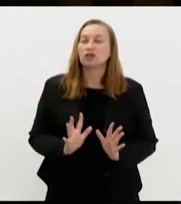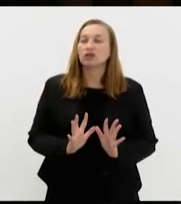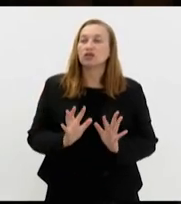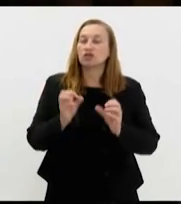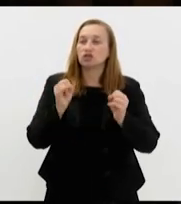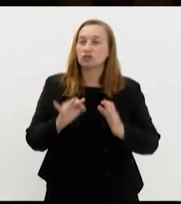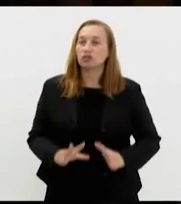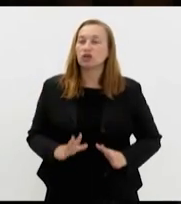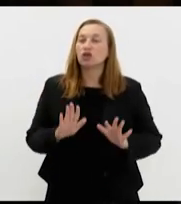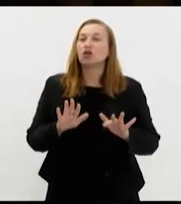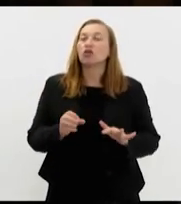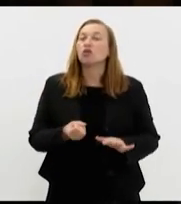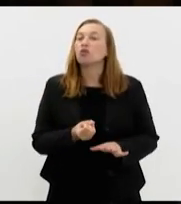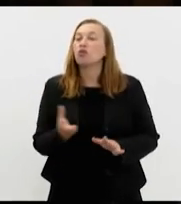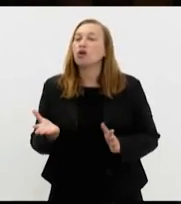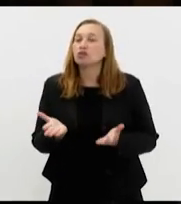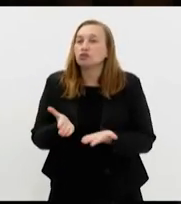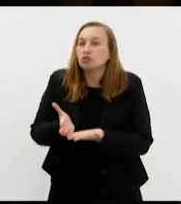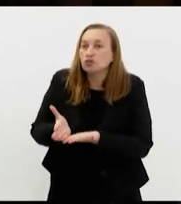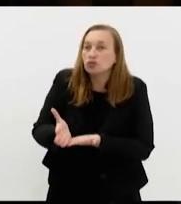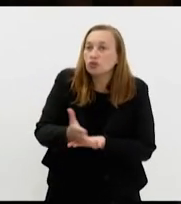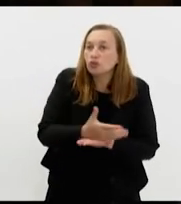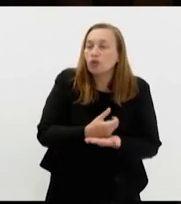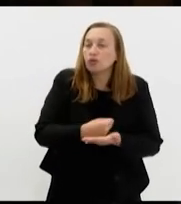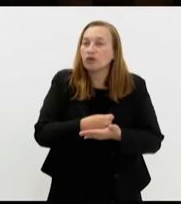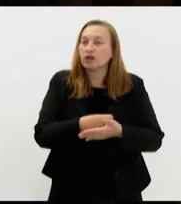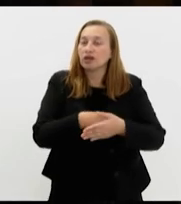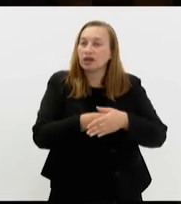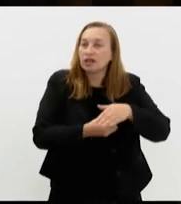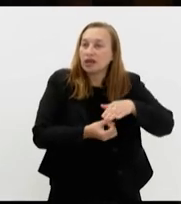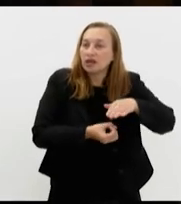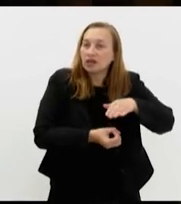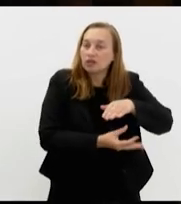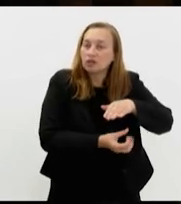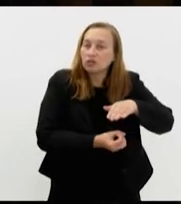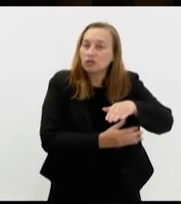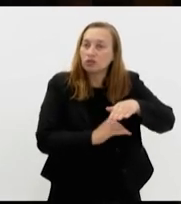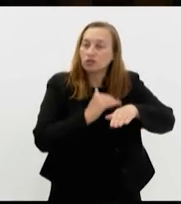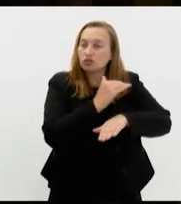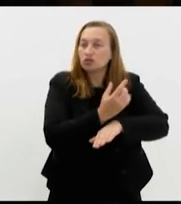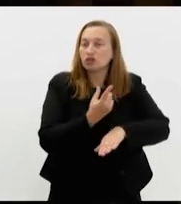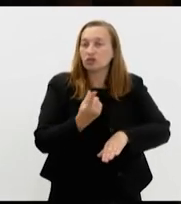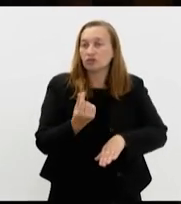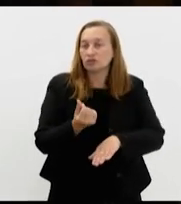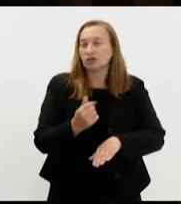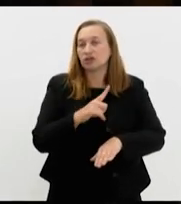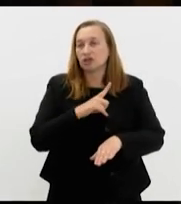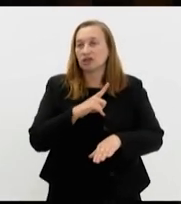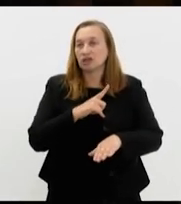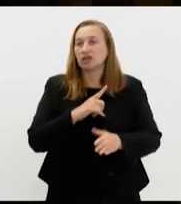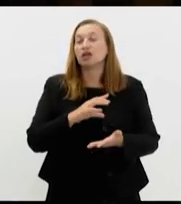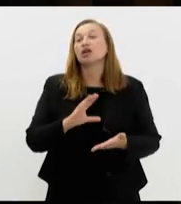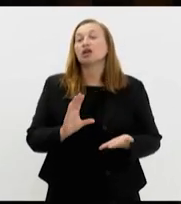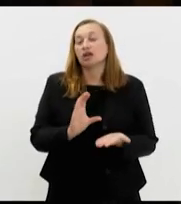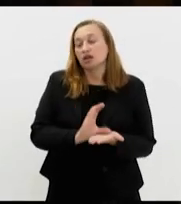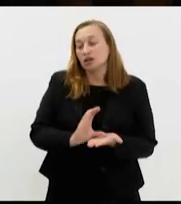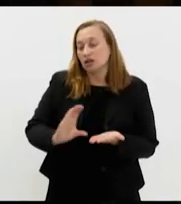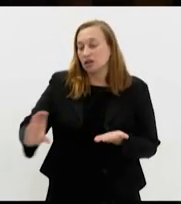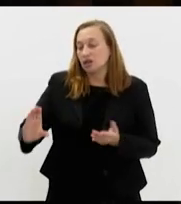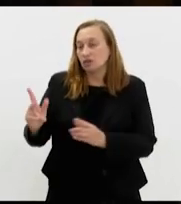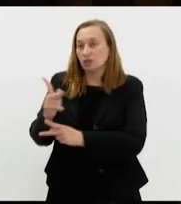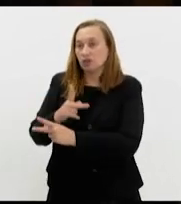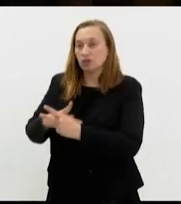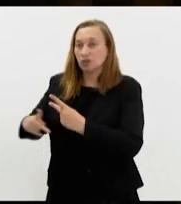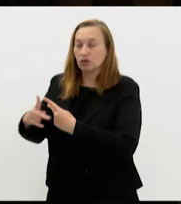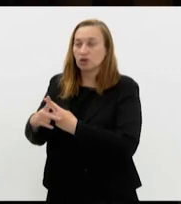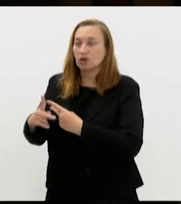o Fundo Soberano vai arrecadar de dinheiro que até agora iriam para o Rio Previdência, quanto está